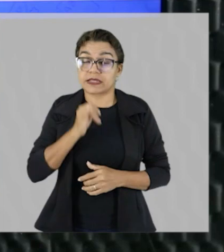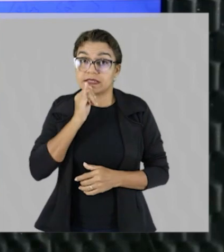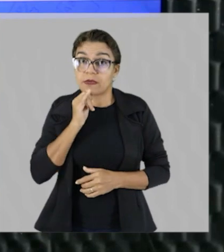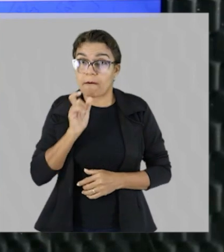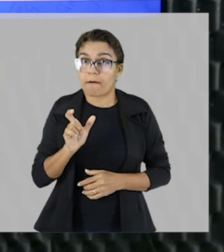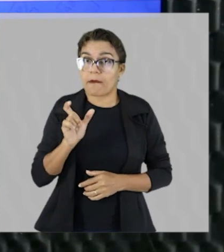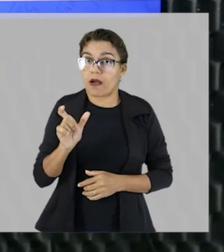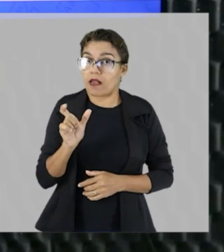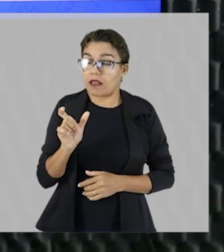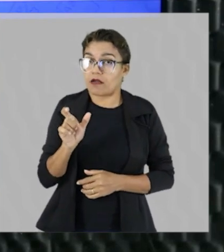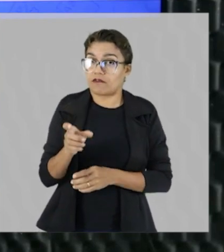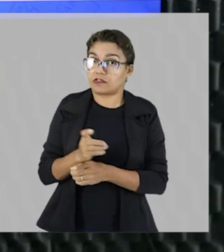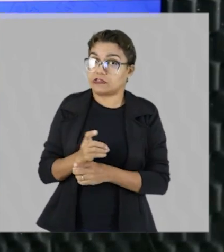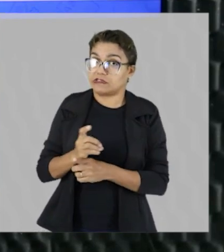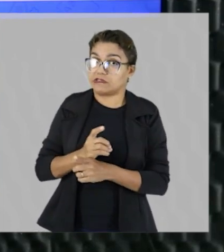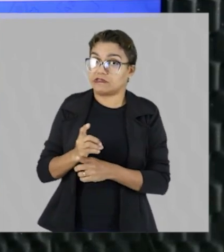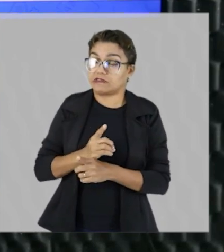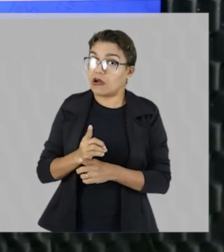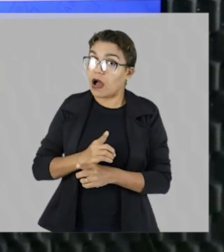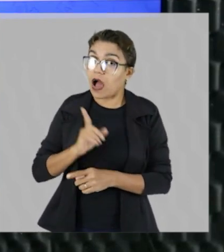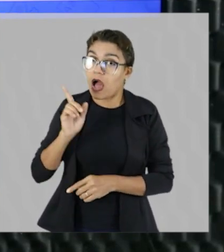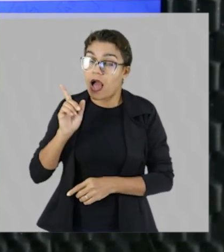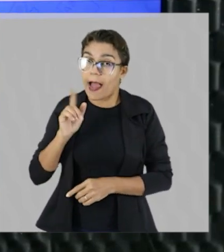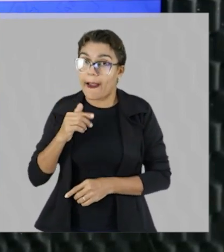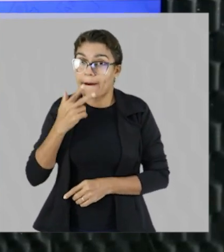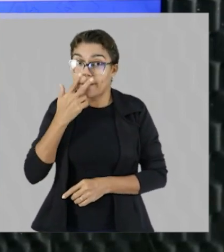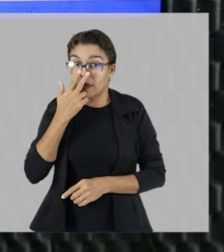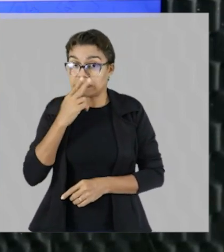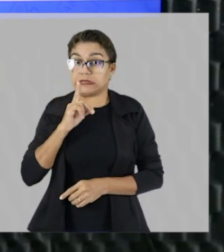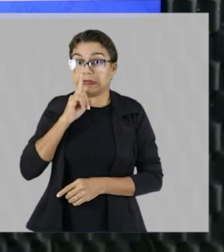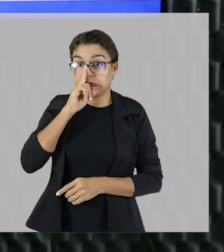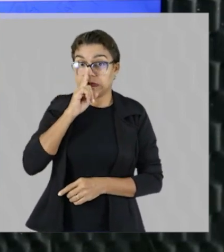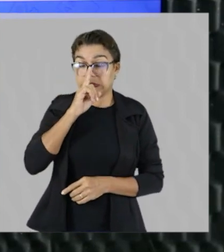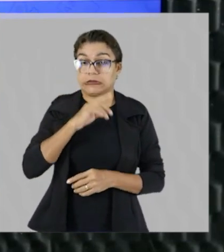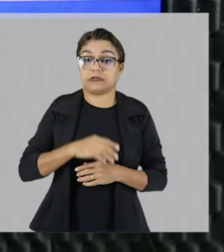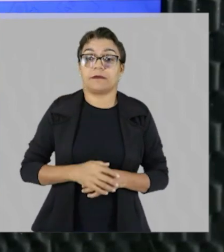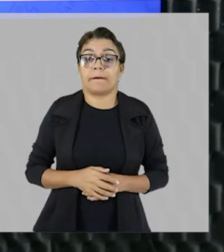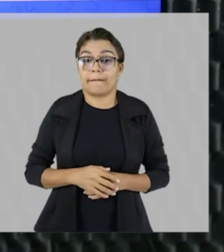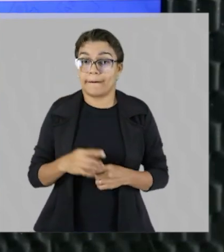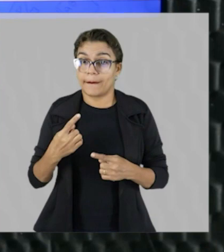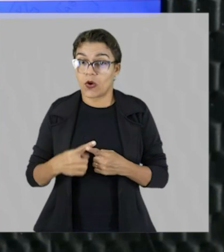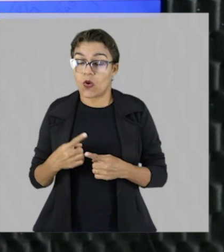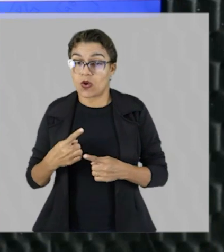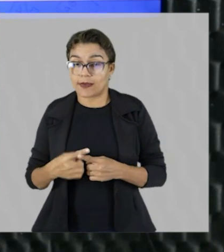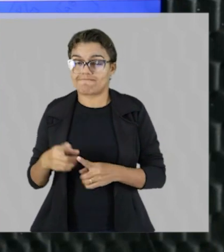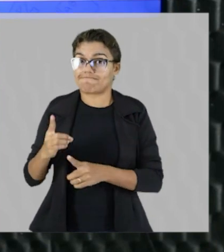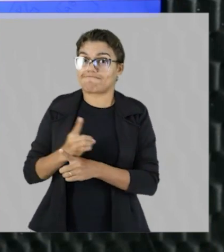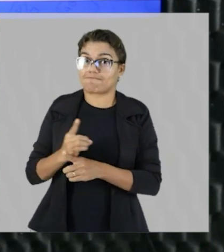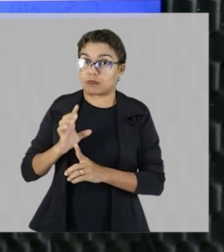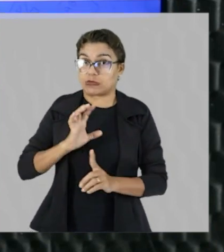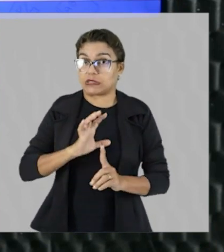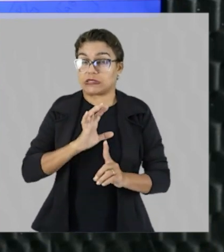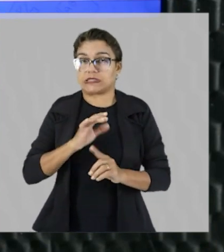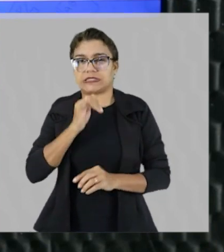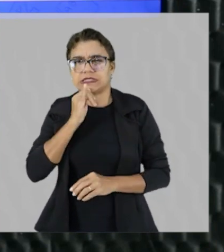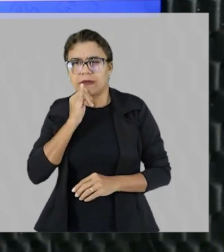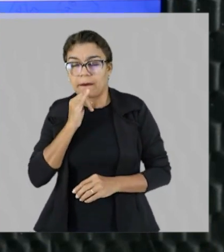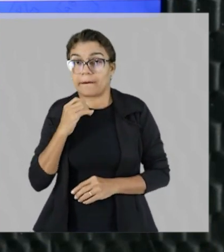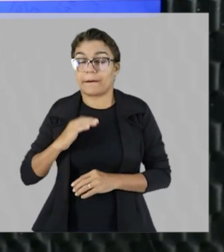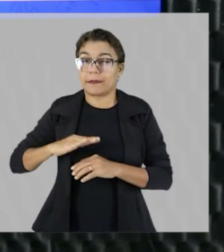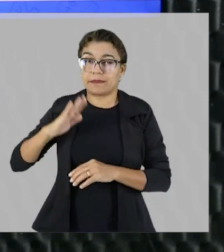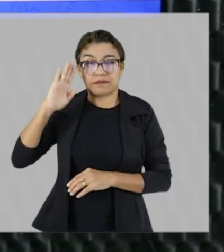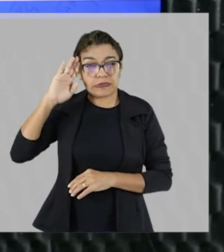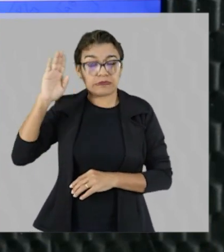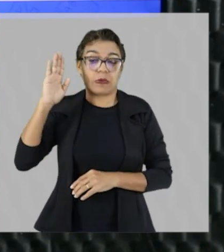são arapucas. Pois é, são arapucas. Eles levam principalmente em espanhol, tá?